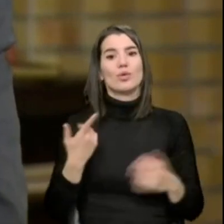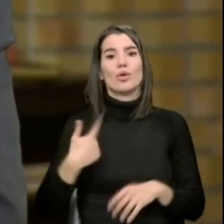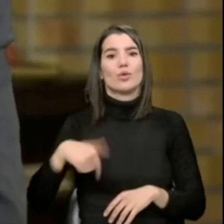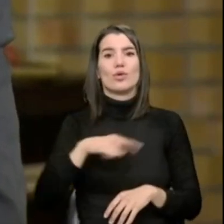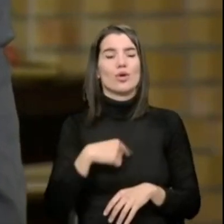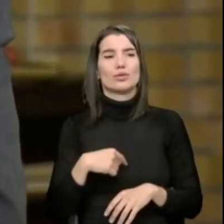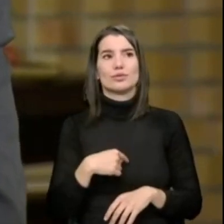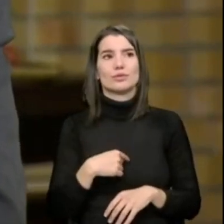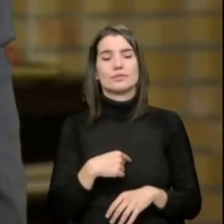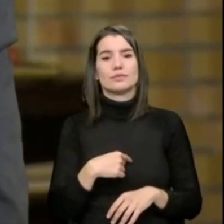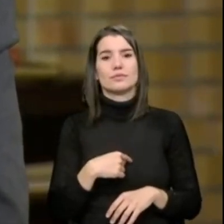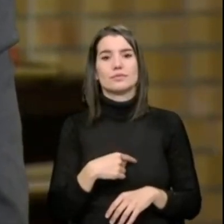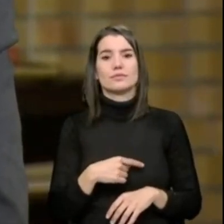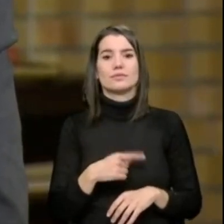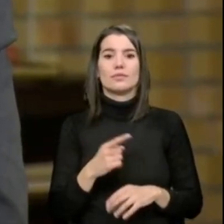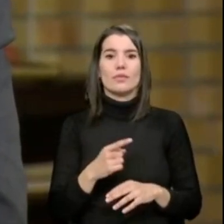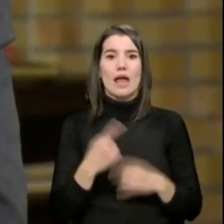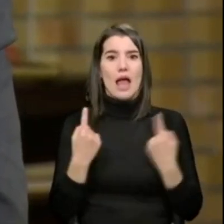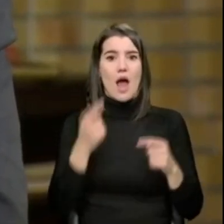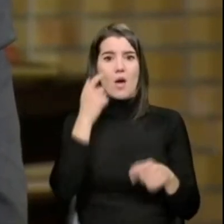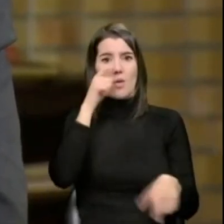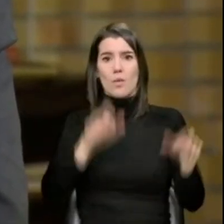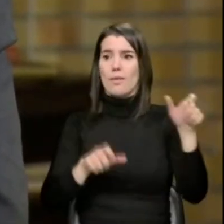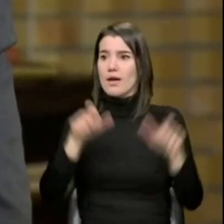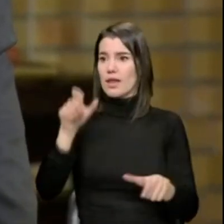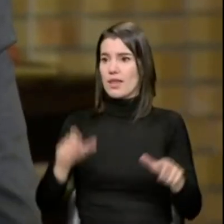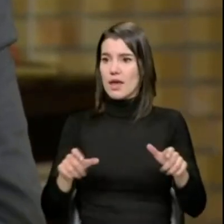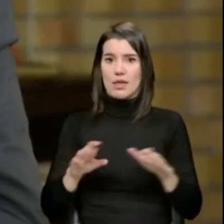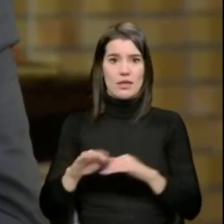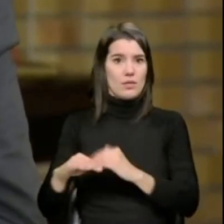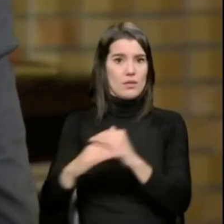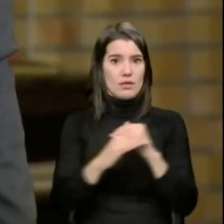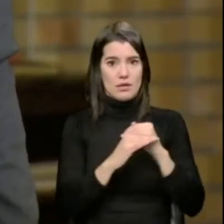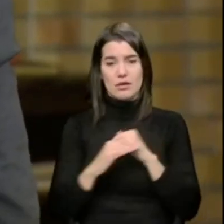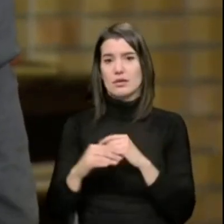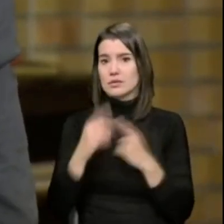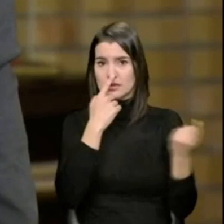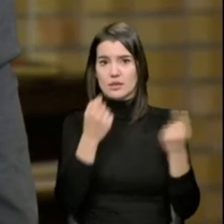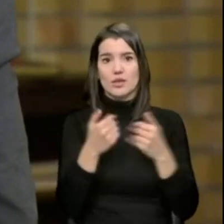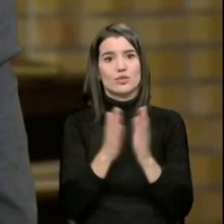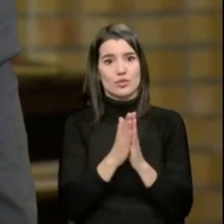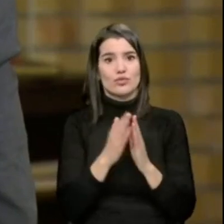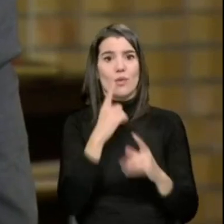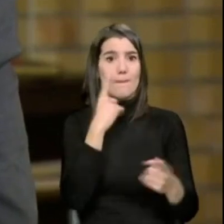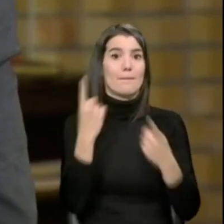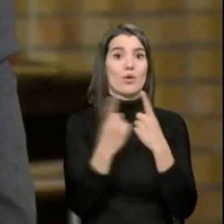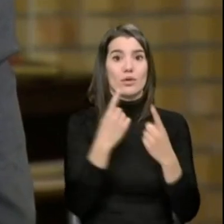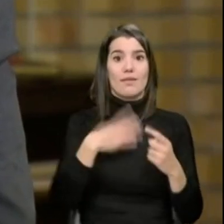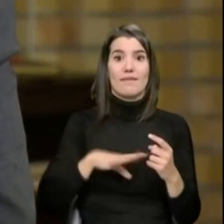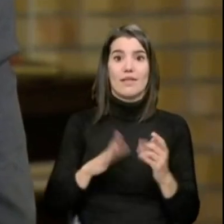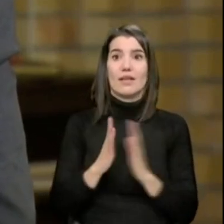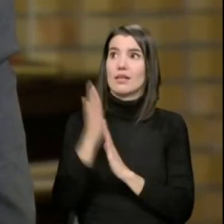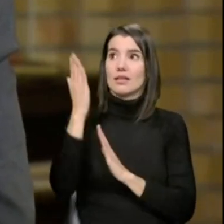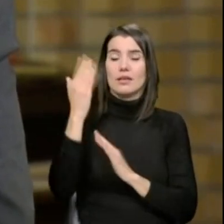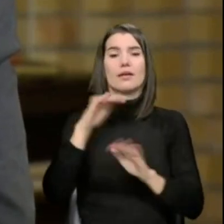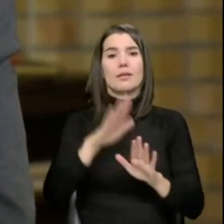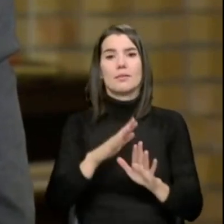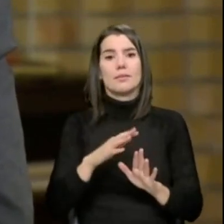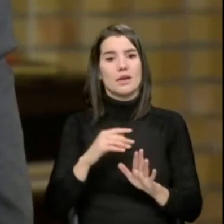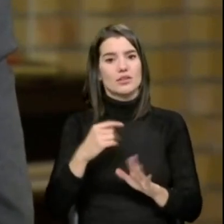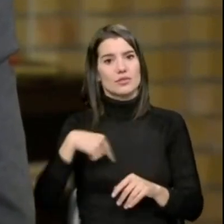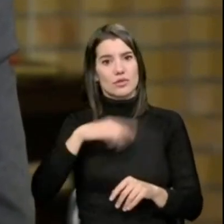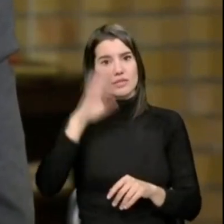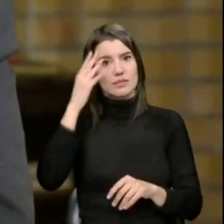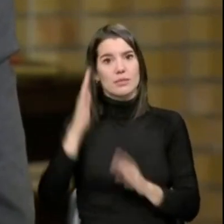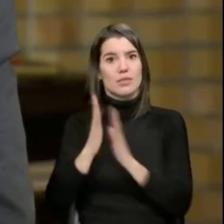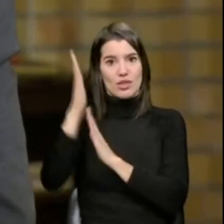só... Temos esta comum humanidade, que eu dizia há pouco, de todos procuramos a Deus, mas a certa altura reconhecemos que Deus também nos